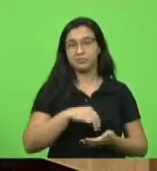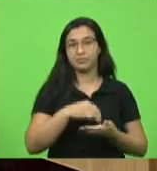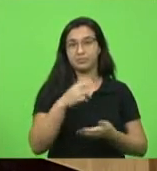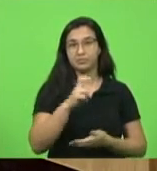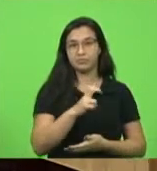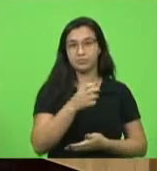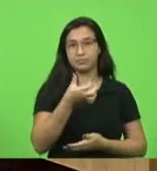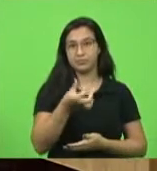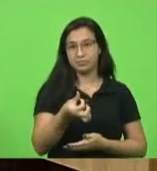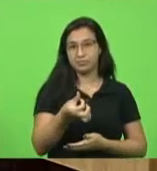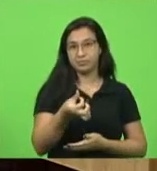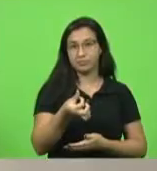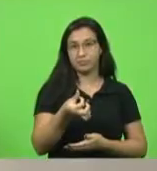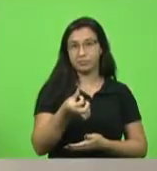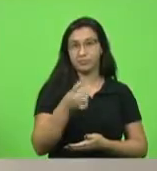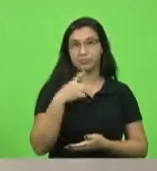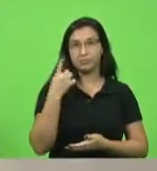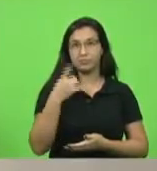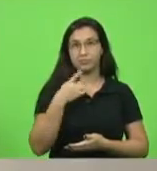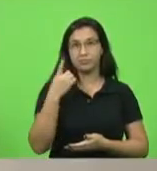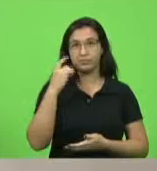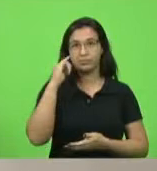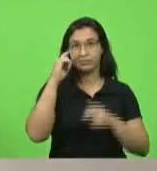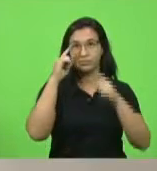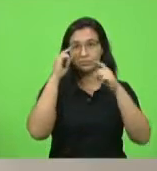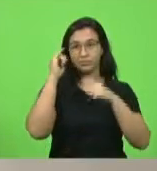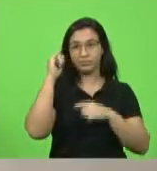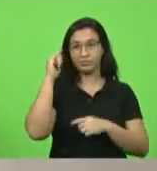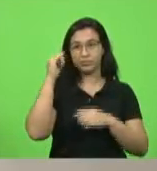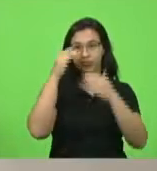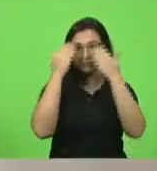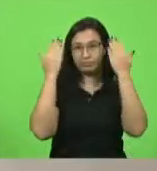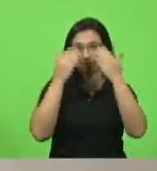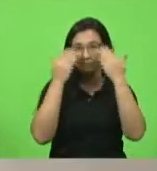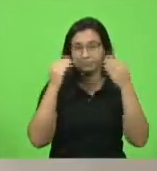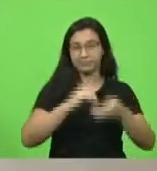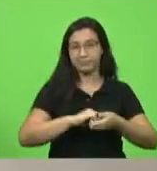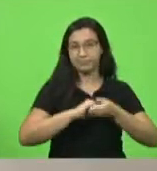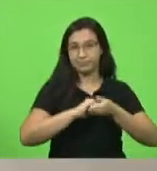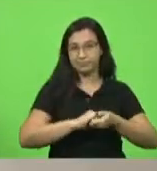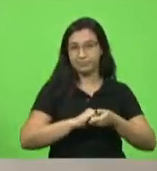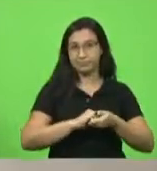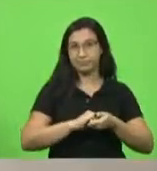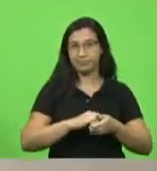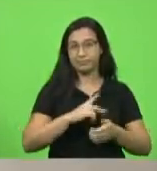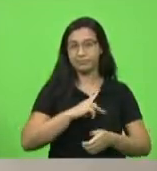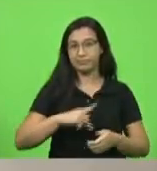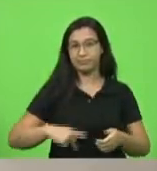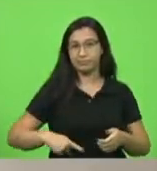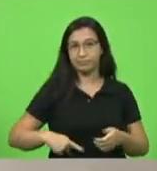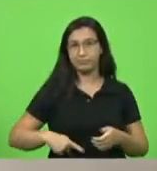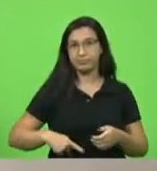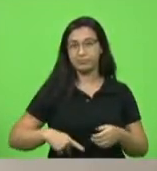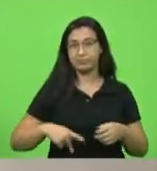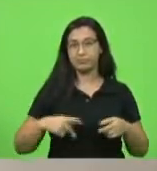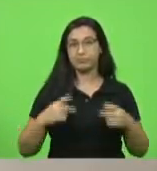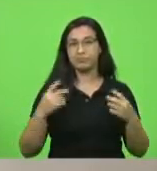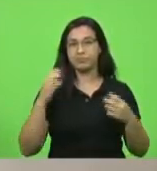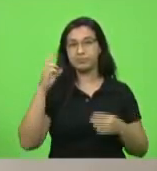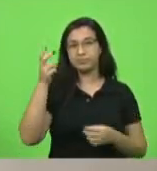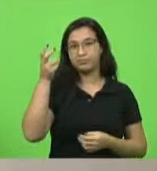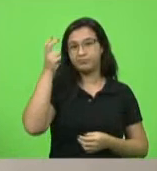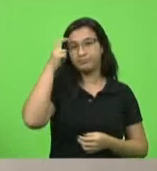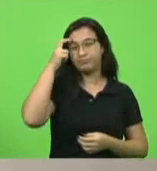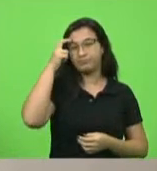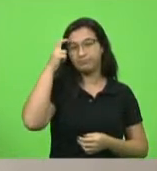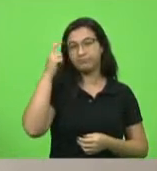deputado José Milton Schaefer, cumprimentando o presidente da Associação Cultural Trevisani Nel Mondo.